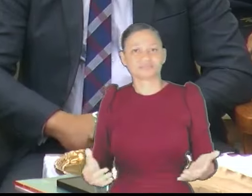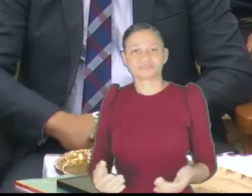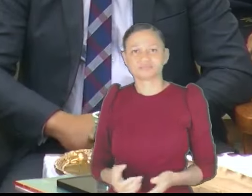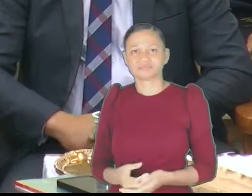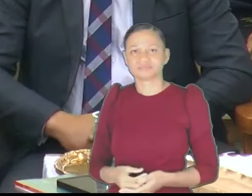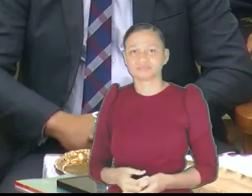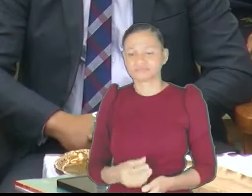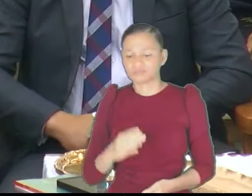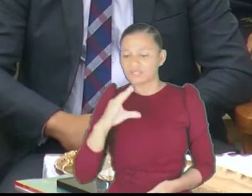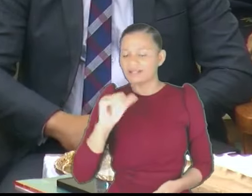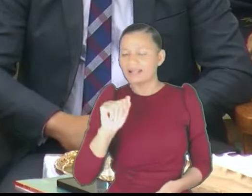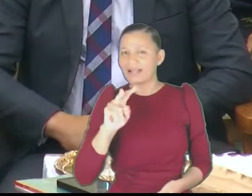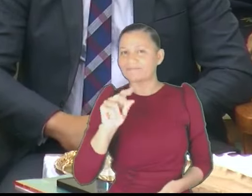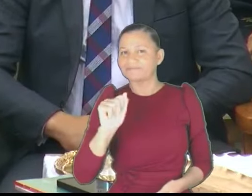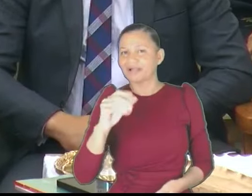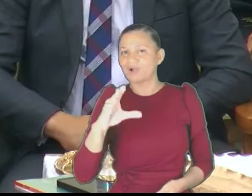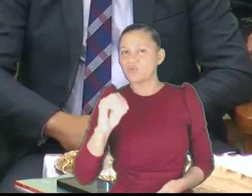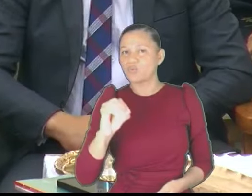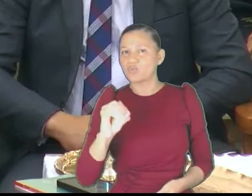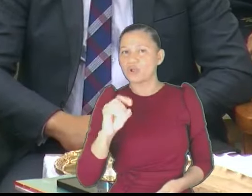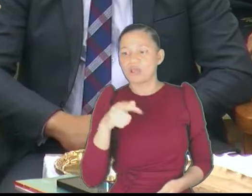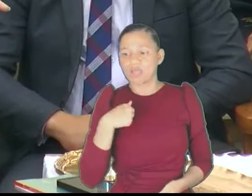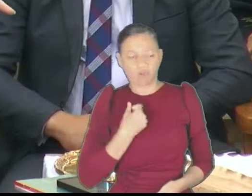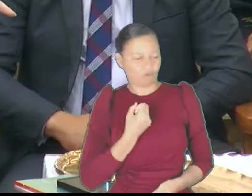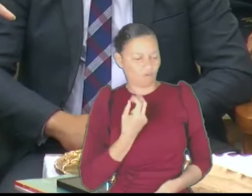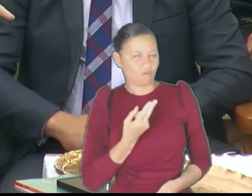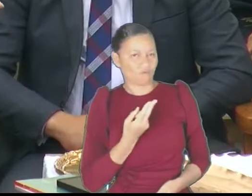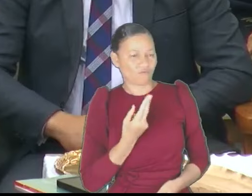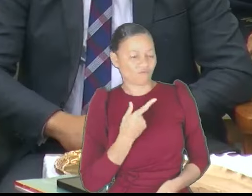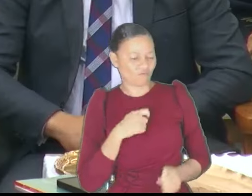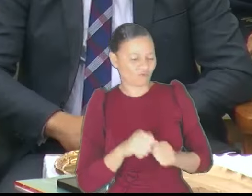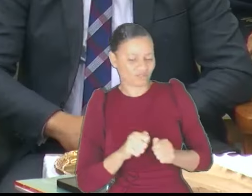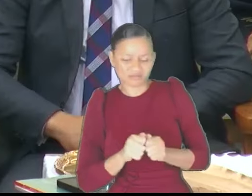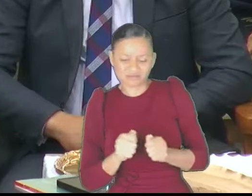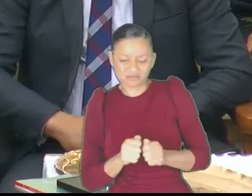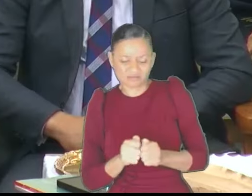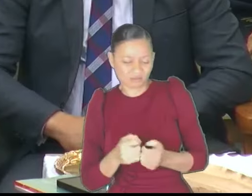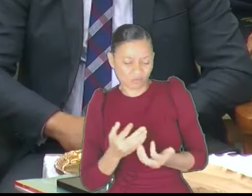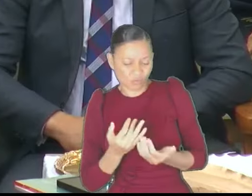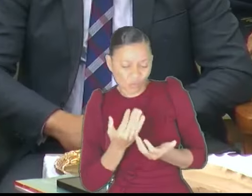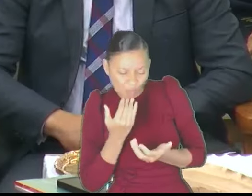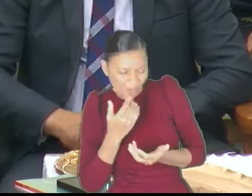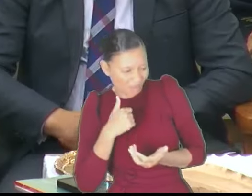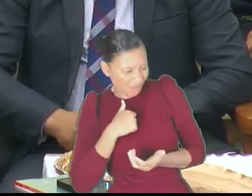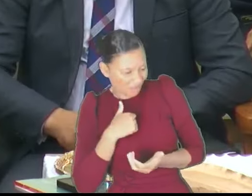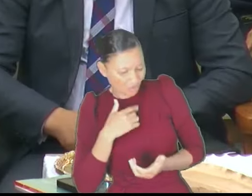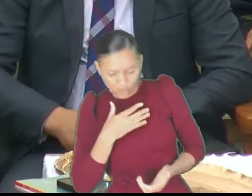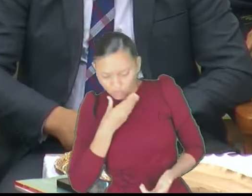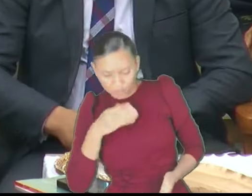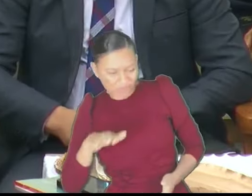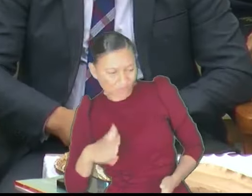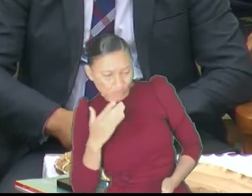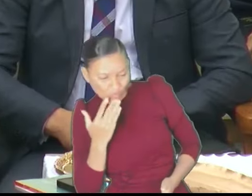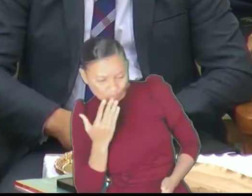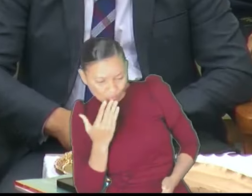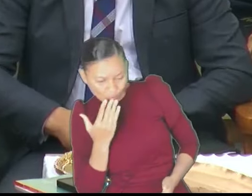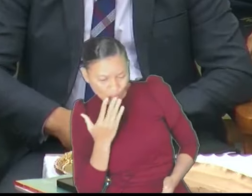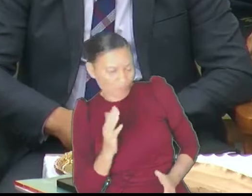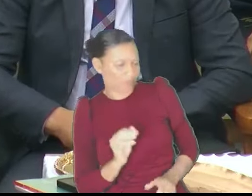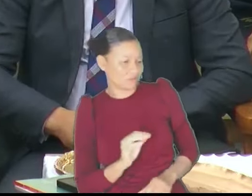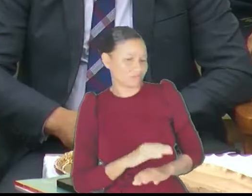2 cavacos. Eu vou fazer o que eu tenho para mim e para o menino, e vamos